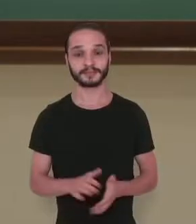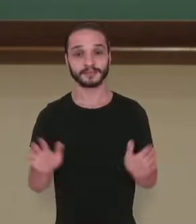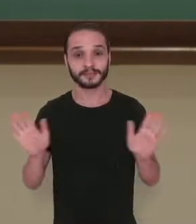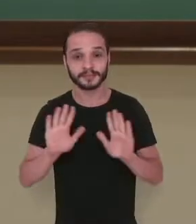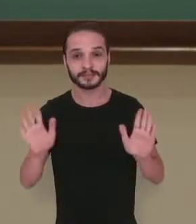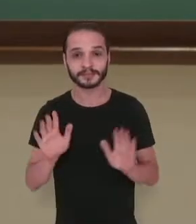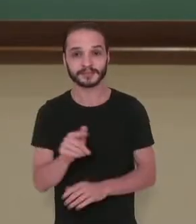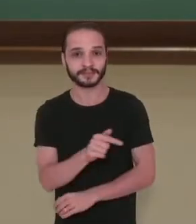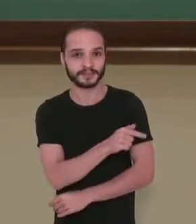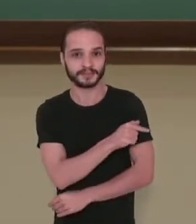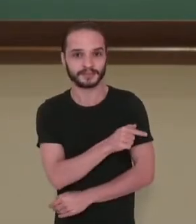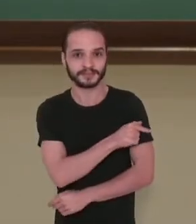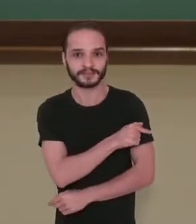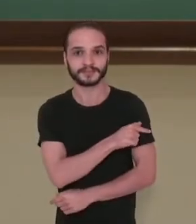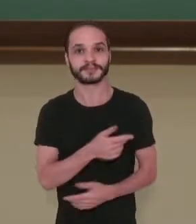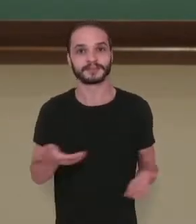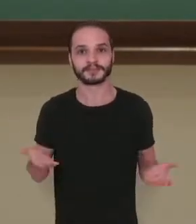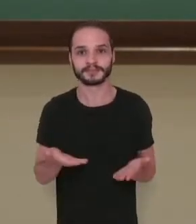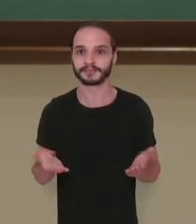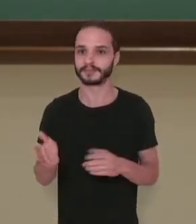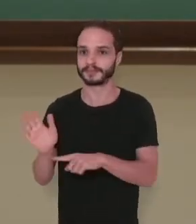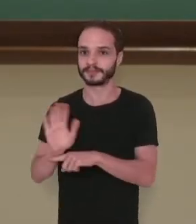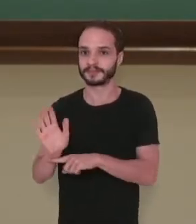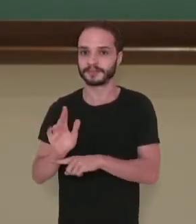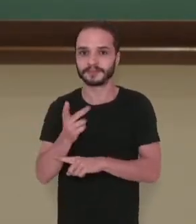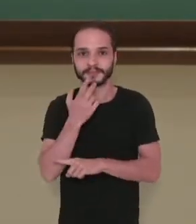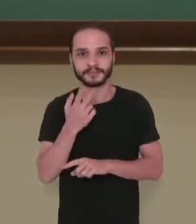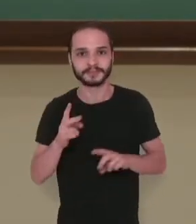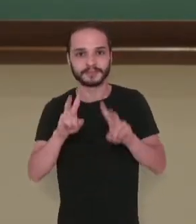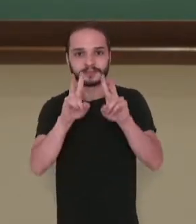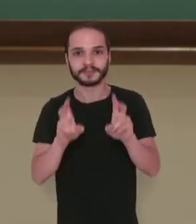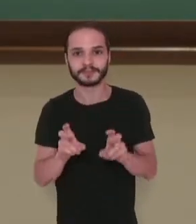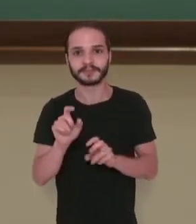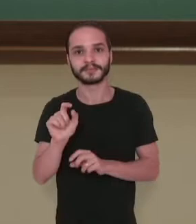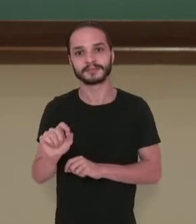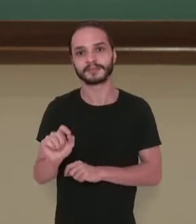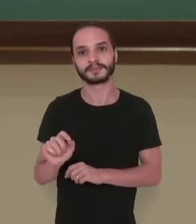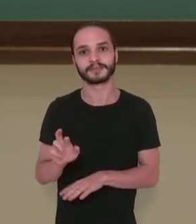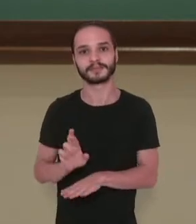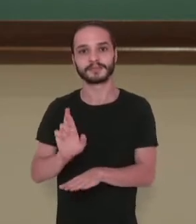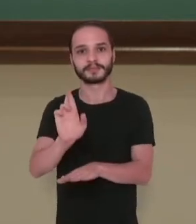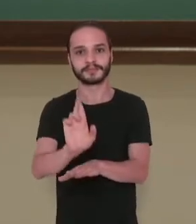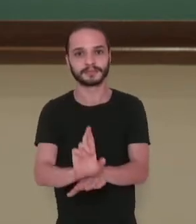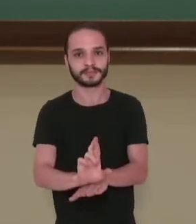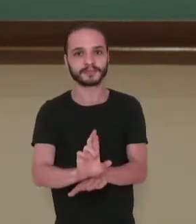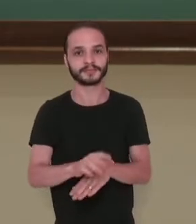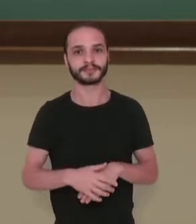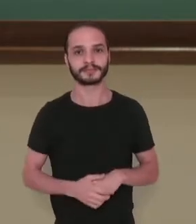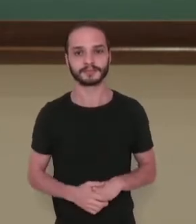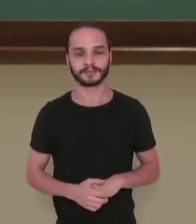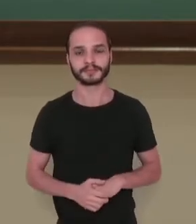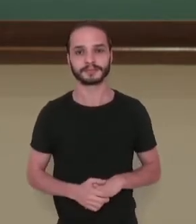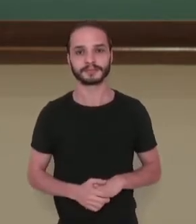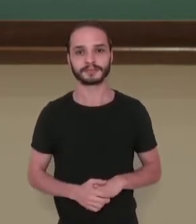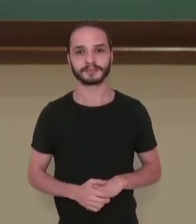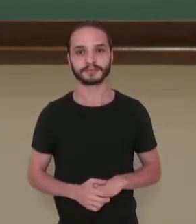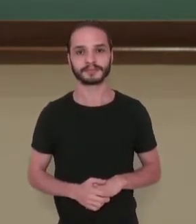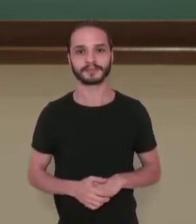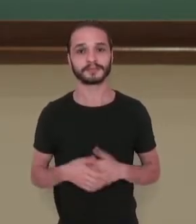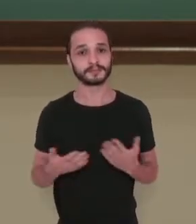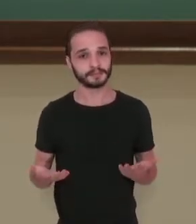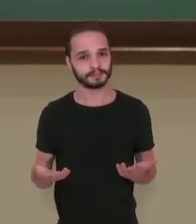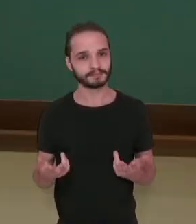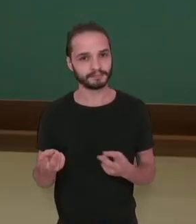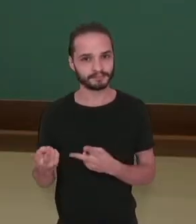Olá, sétimos anos. Nesse vídeo nós vamos falar sobre o feudalismo, nivelamento sobre o feudalismo, tá? Então